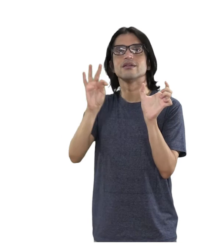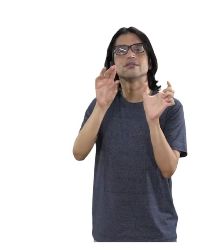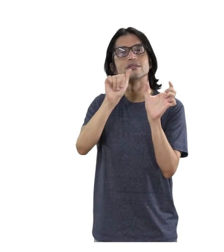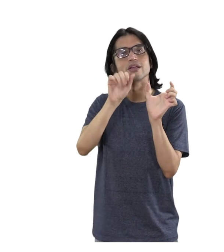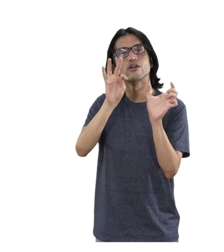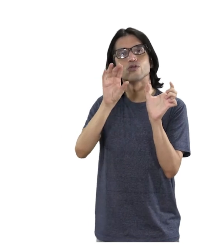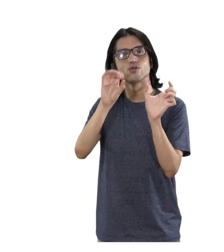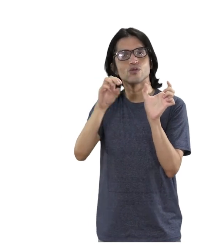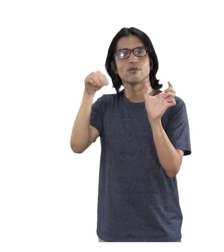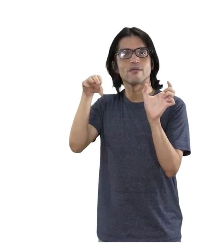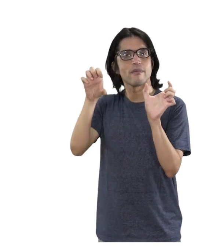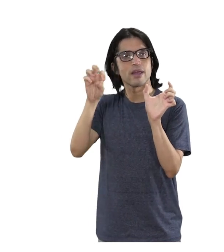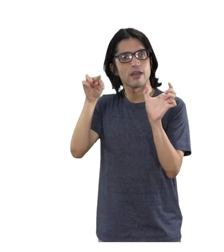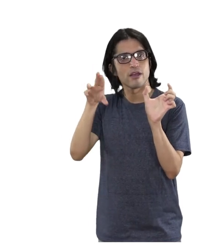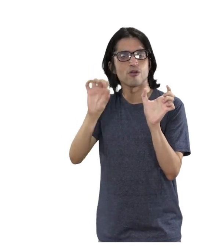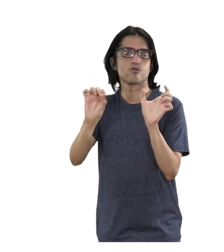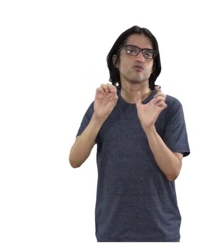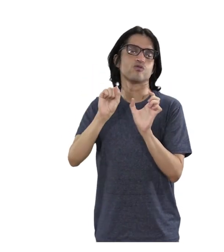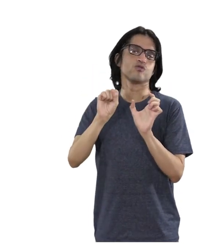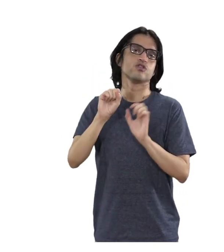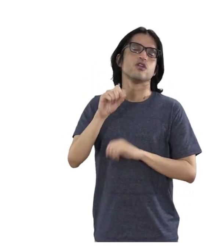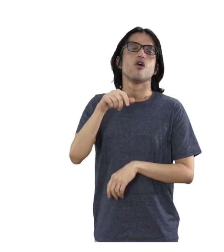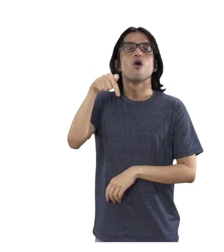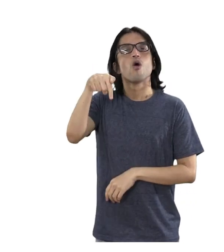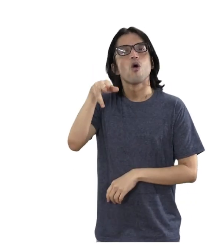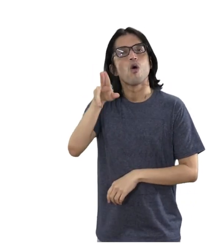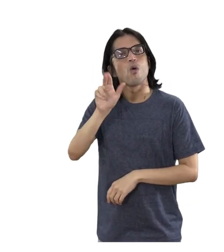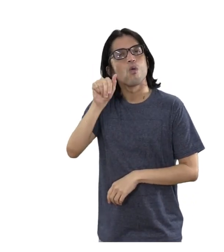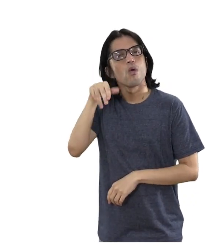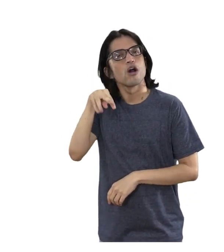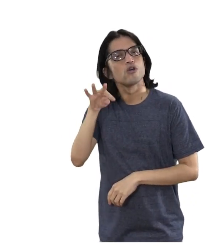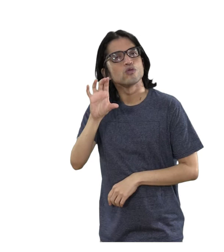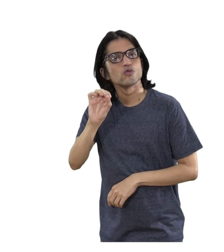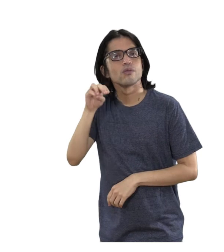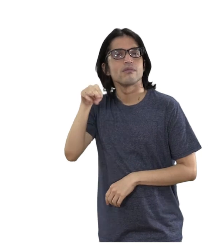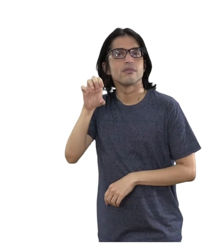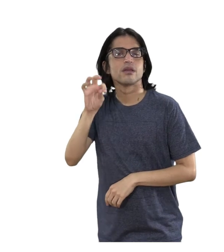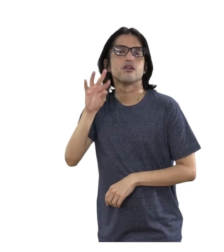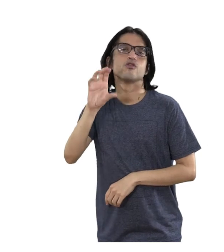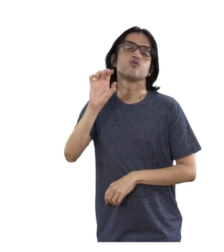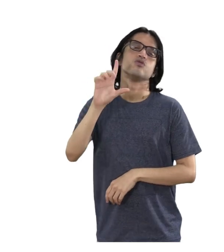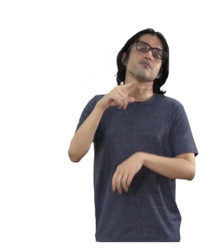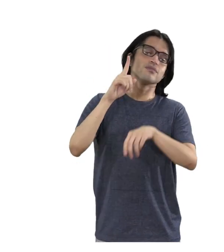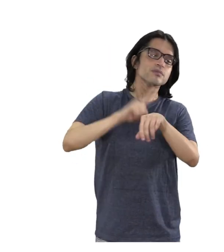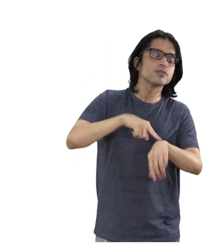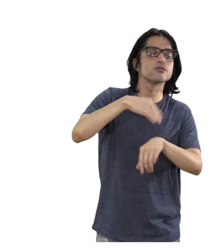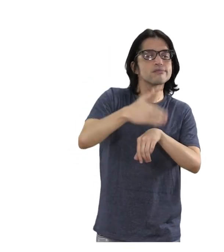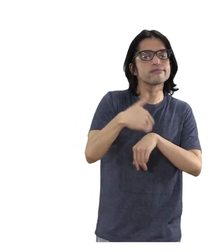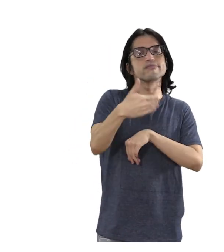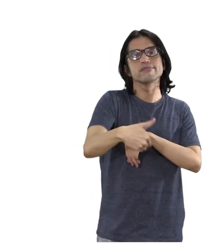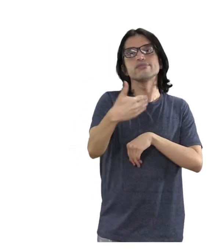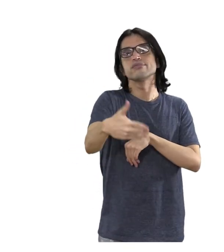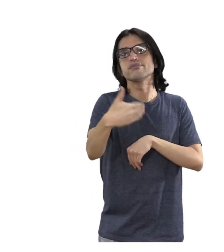tanto menos, a quanto mais, quanto menos. À medida que o tempo